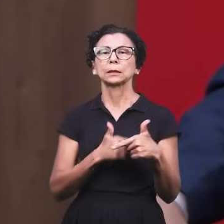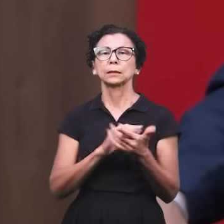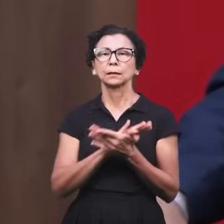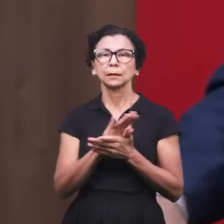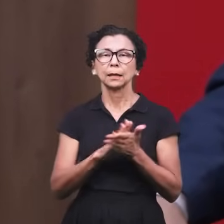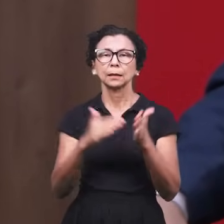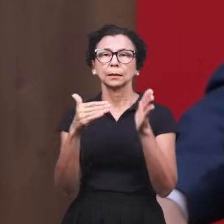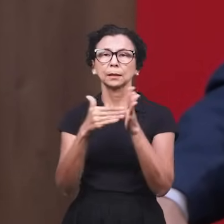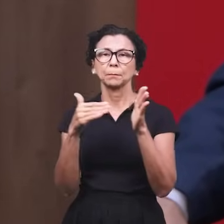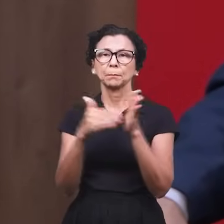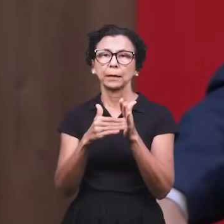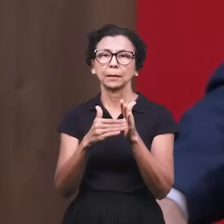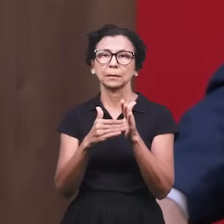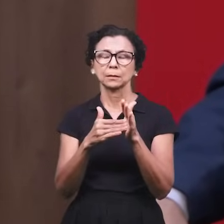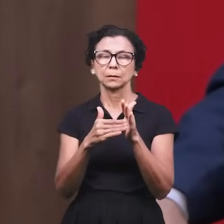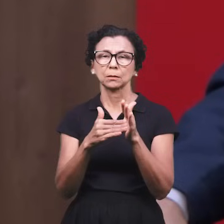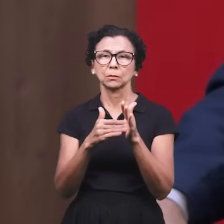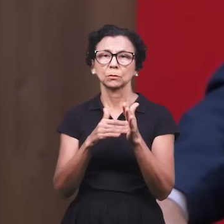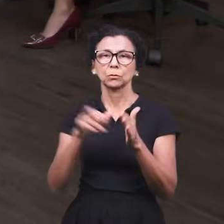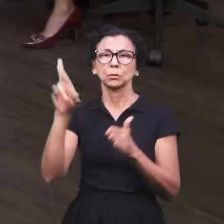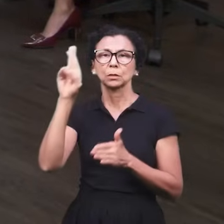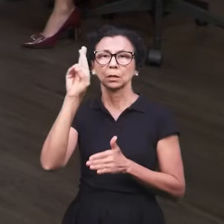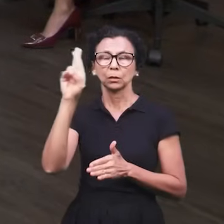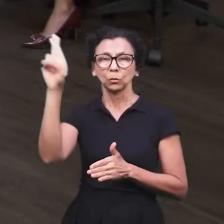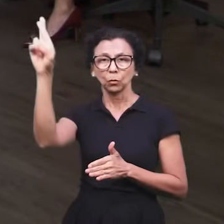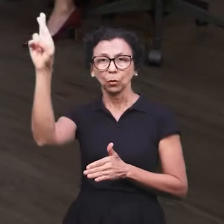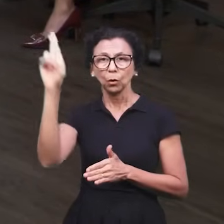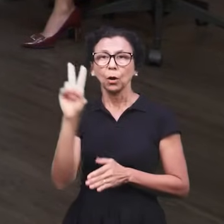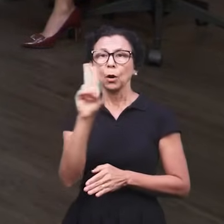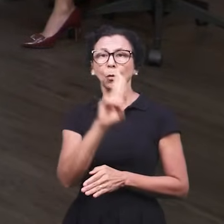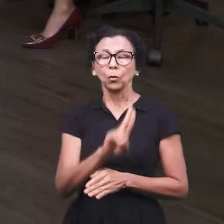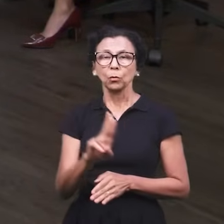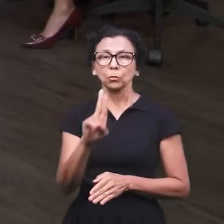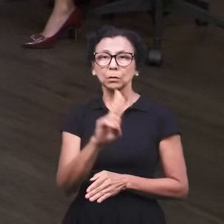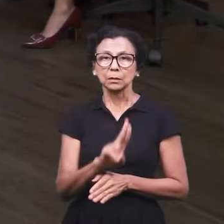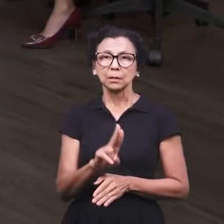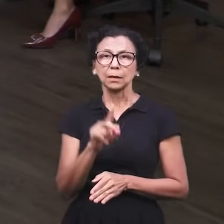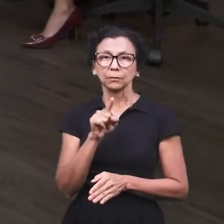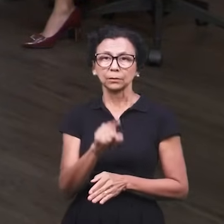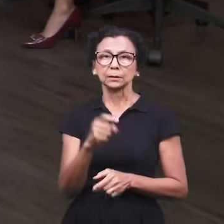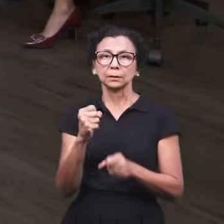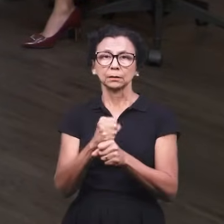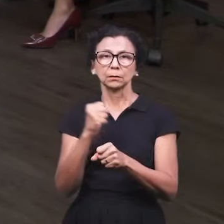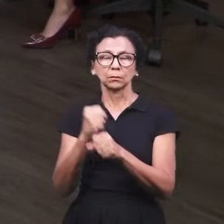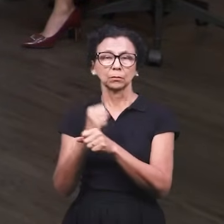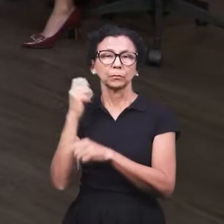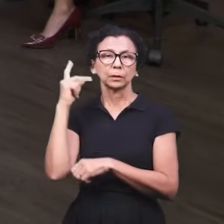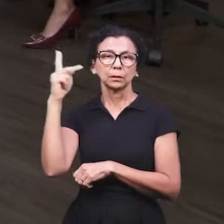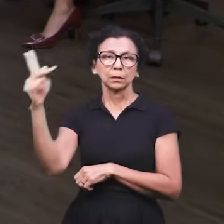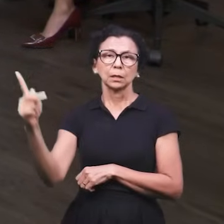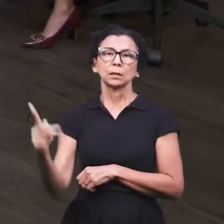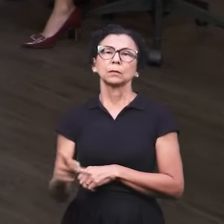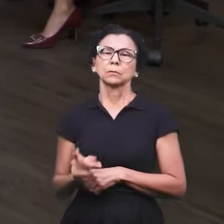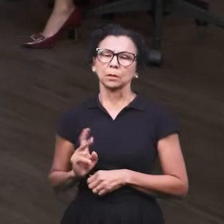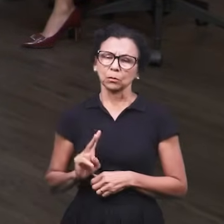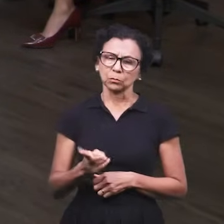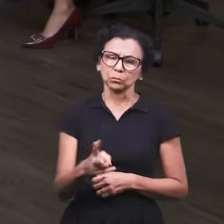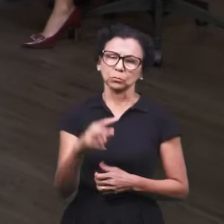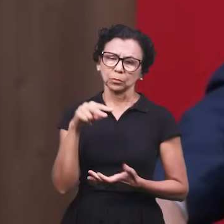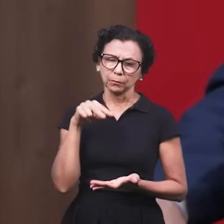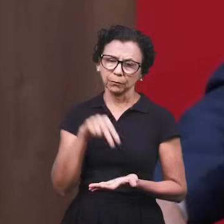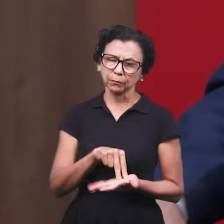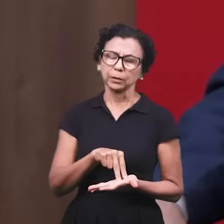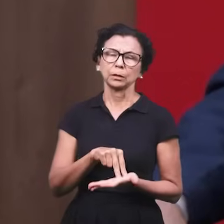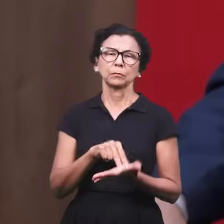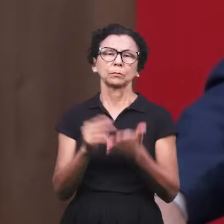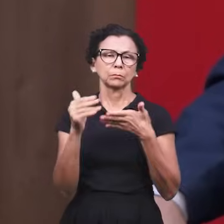nossa instrumentalidade. Amém. Glória. É viver a fé em qualquer circunstância, sabendo que nós temos uma vida